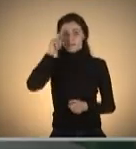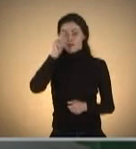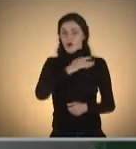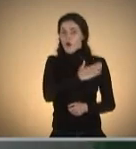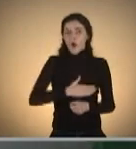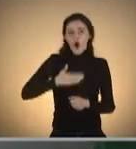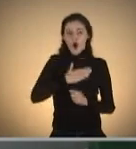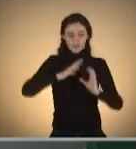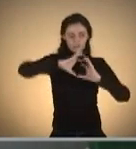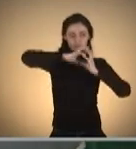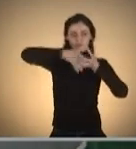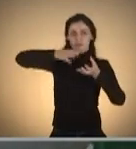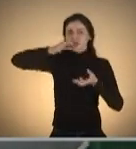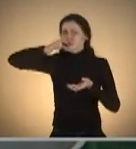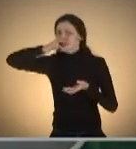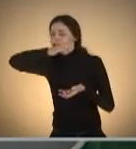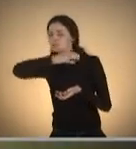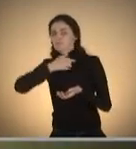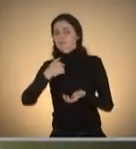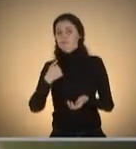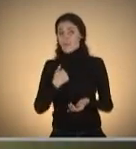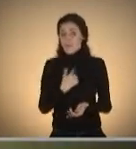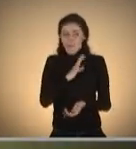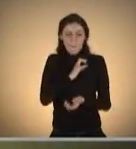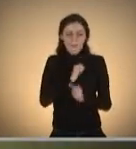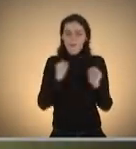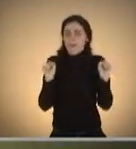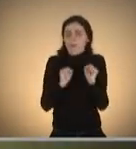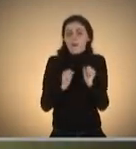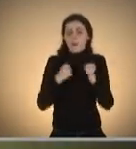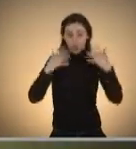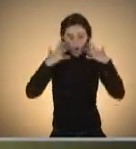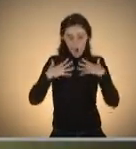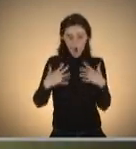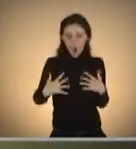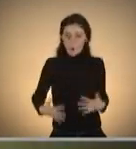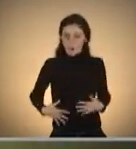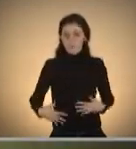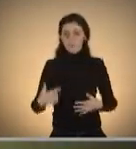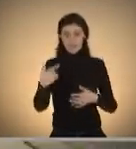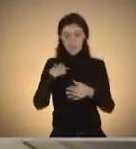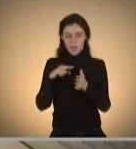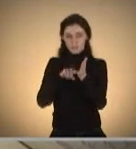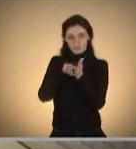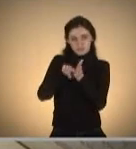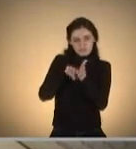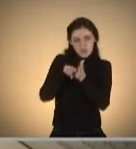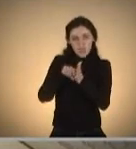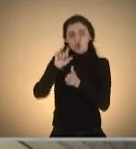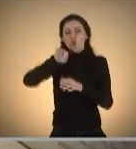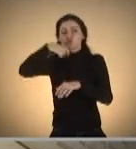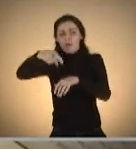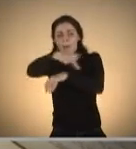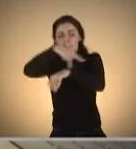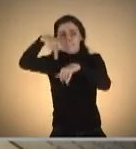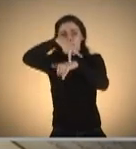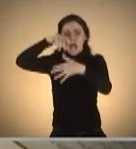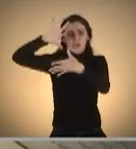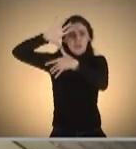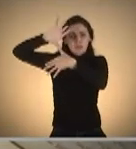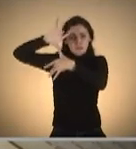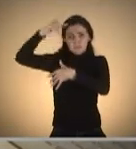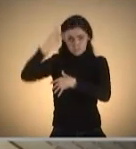Eu me interesso por aquecimento global. Eu adoro pesquisar sobre o corpo humano. Eu pesquiso sobre